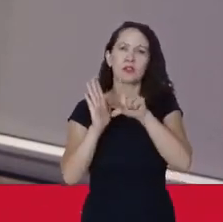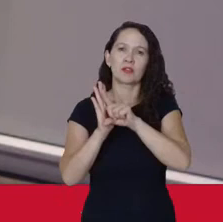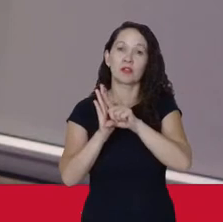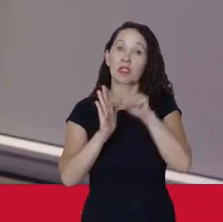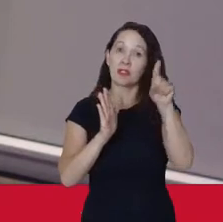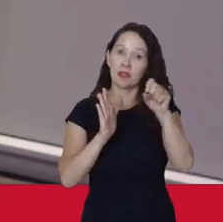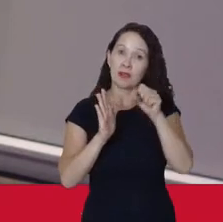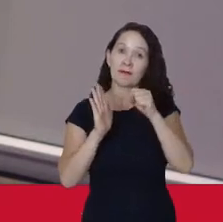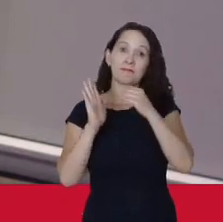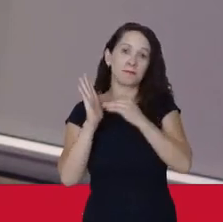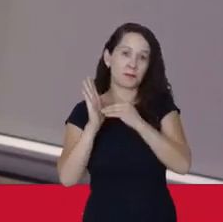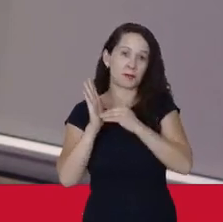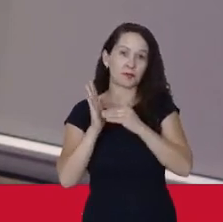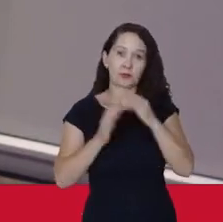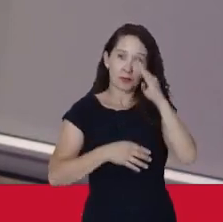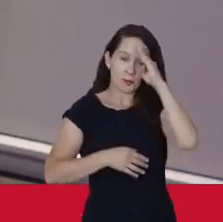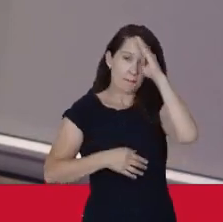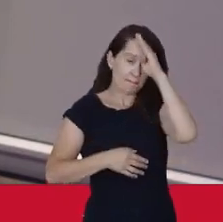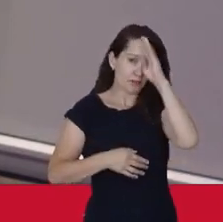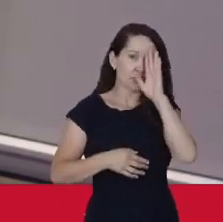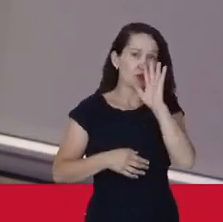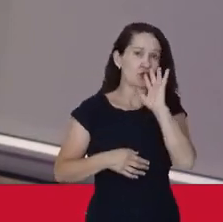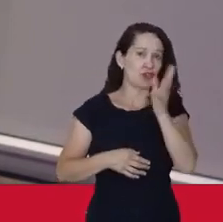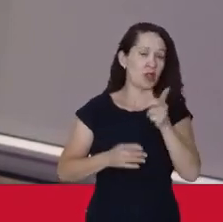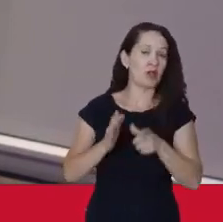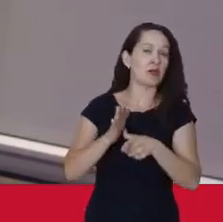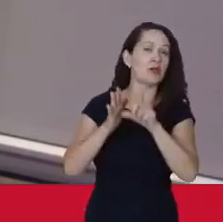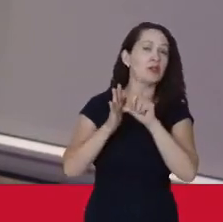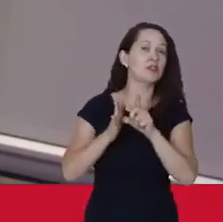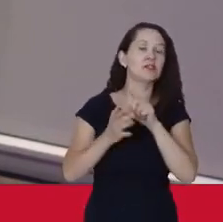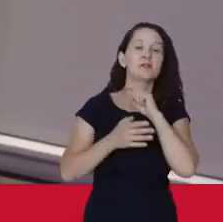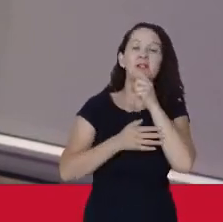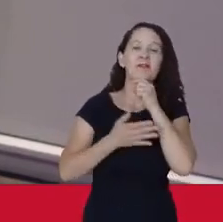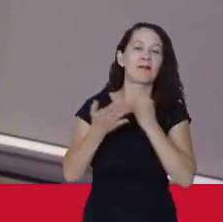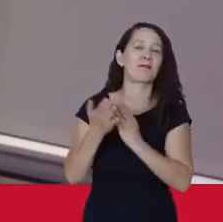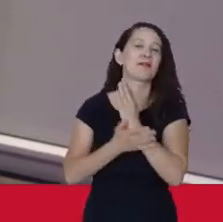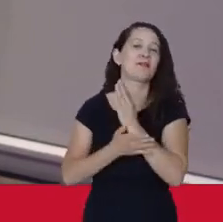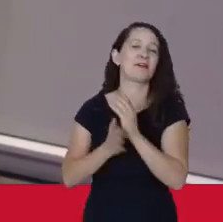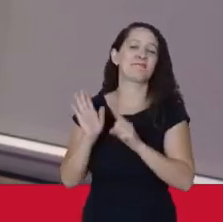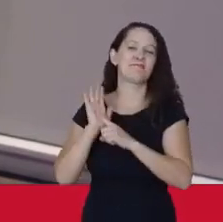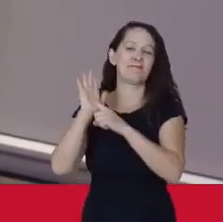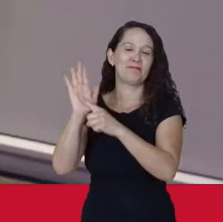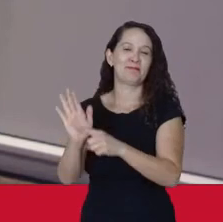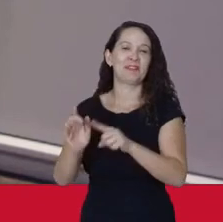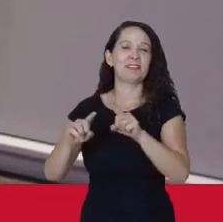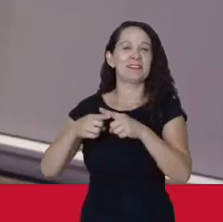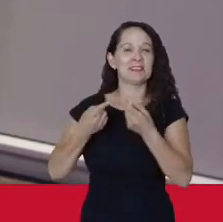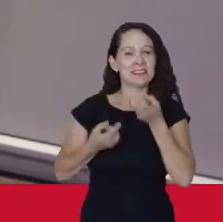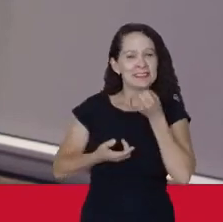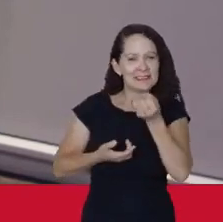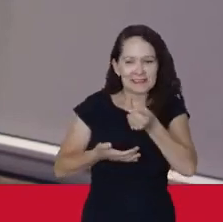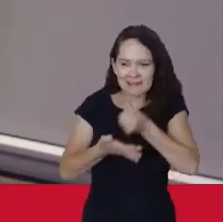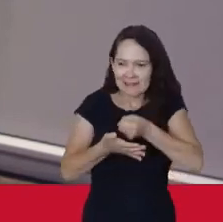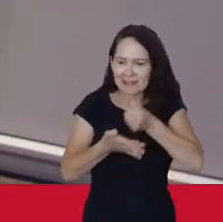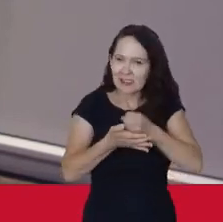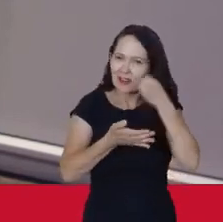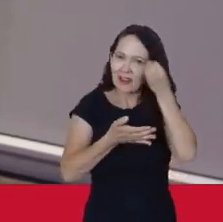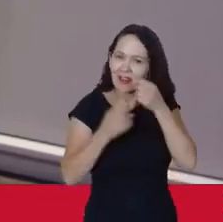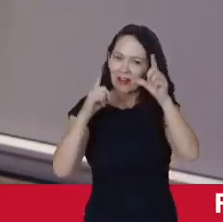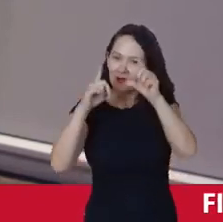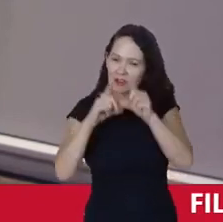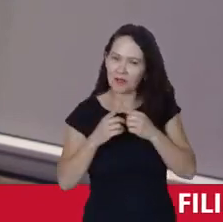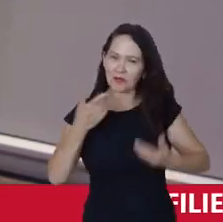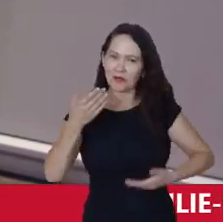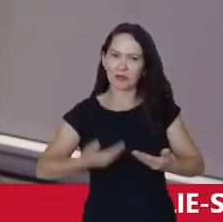que Bolsonaro já havia remetido anteriormente e não conseguiu aprovação. Mas eles insistem em reduzir a prestação